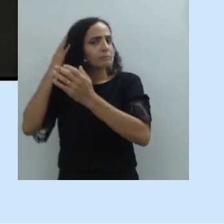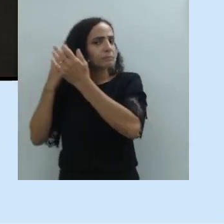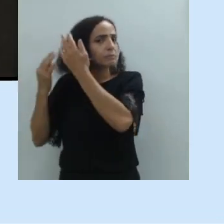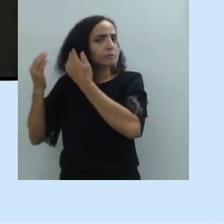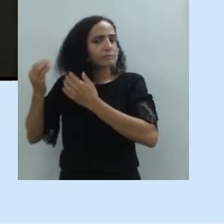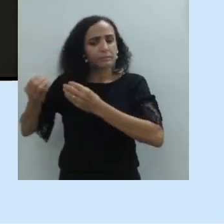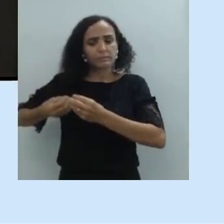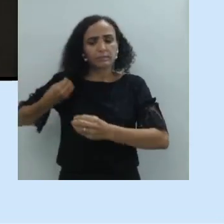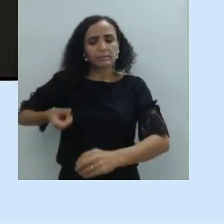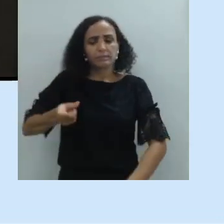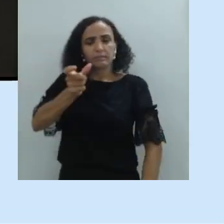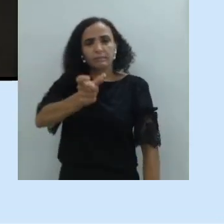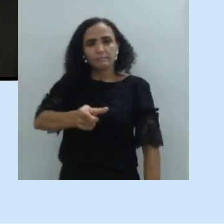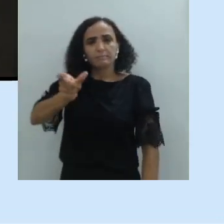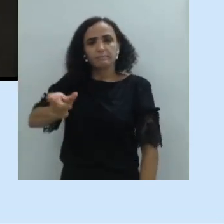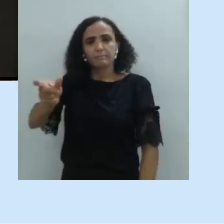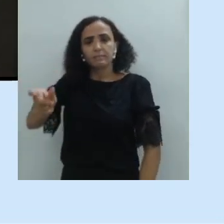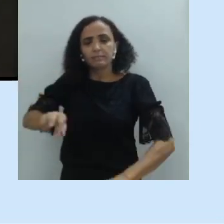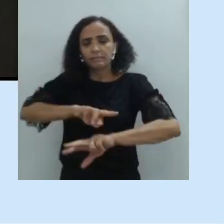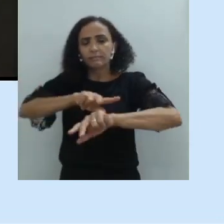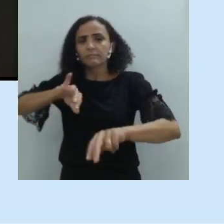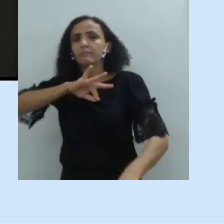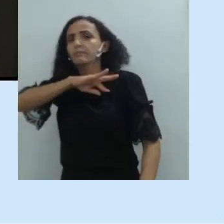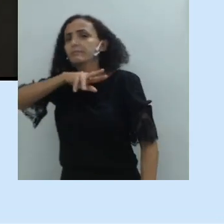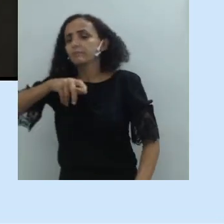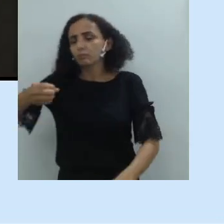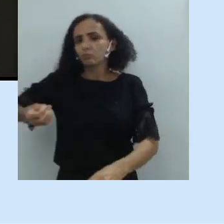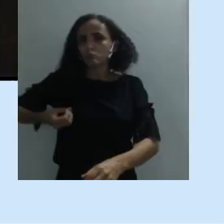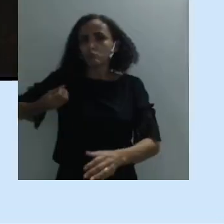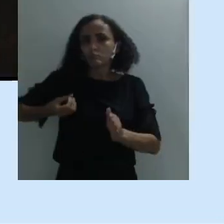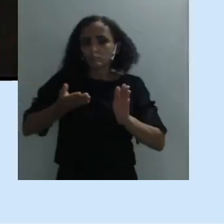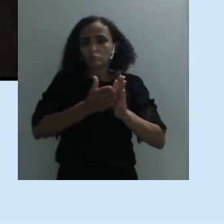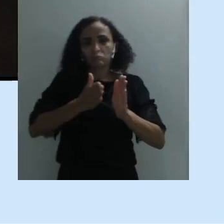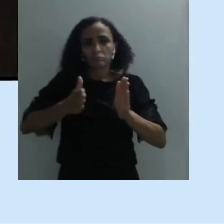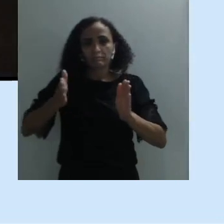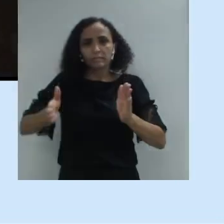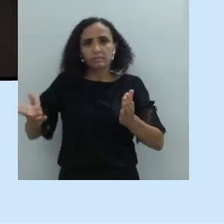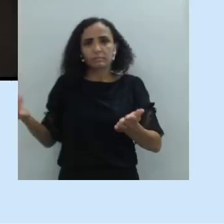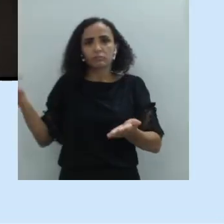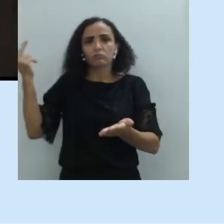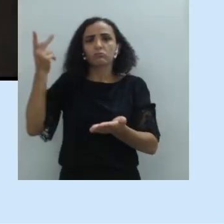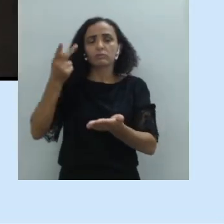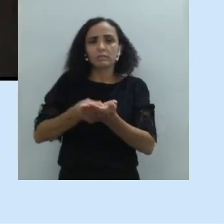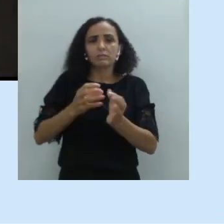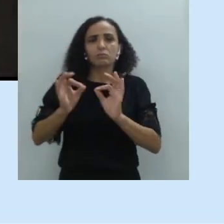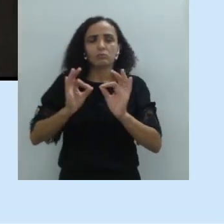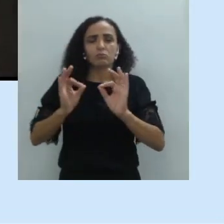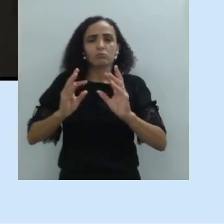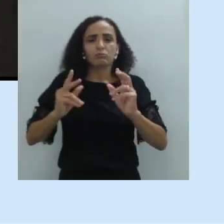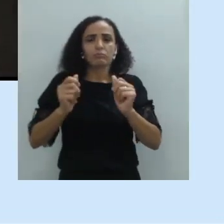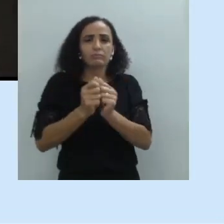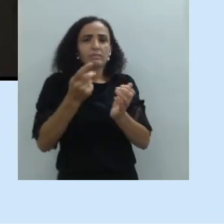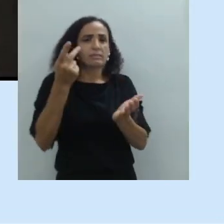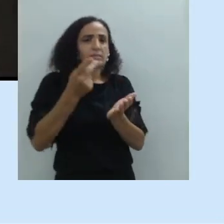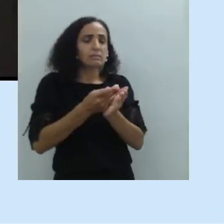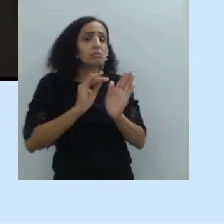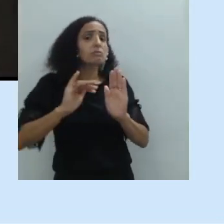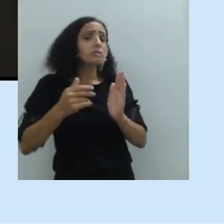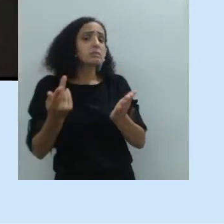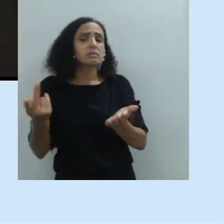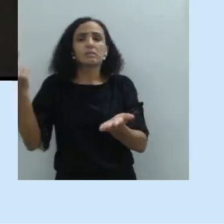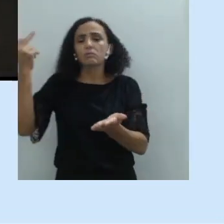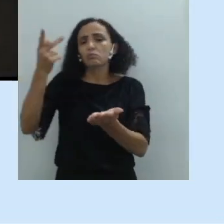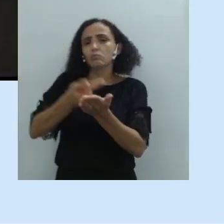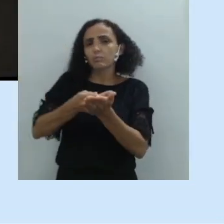Então são vários tecidos que vão ser constituídos da célula, tá certo? A partir desses tecidos vão ser formados